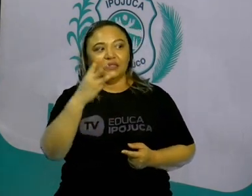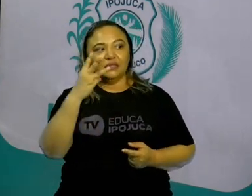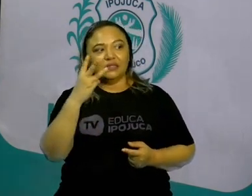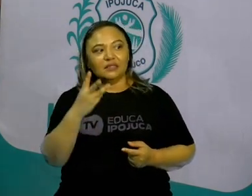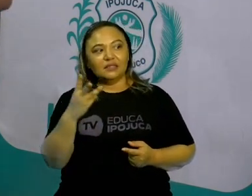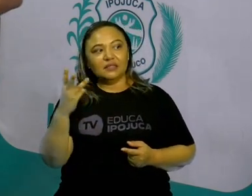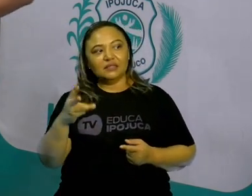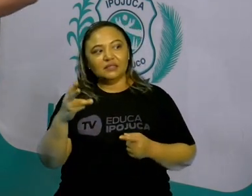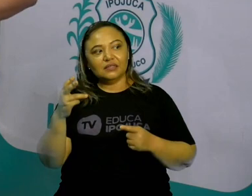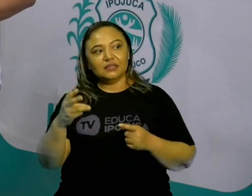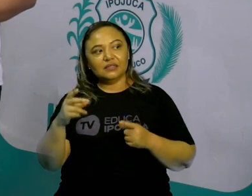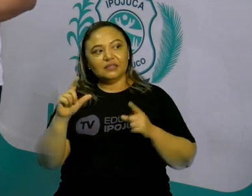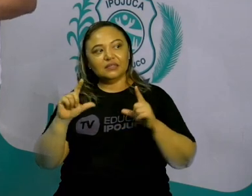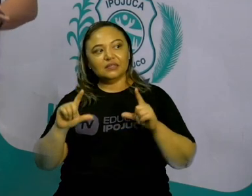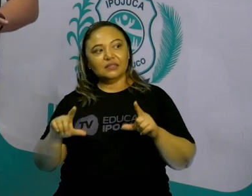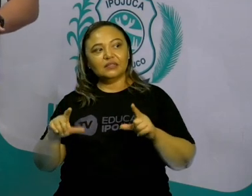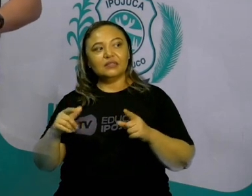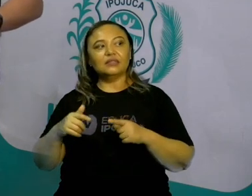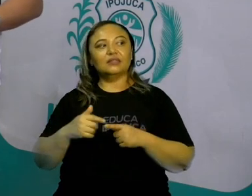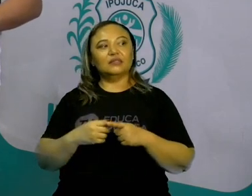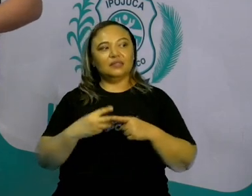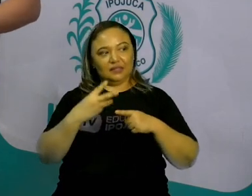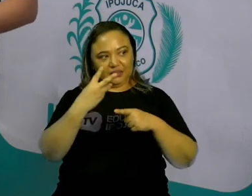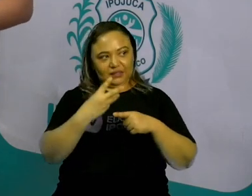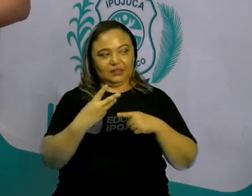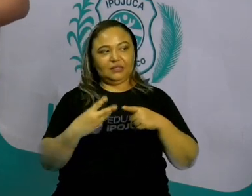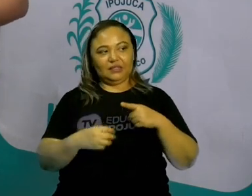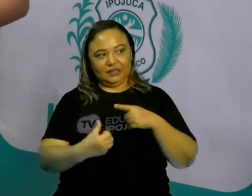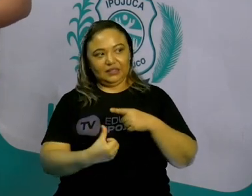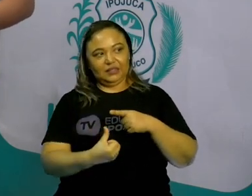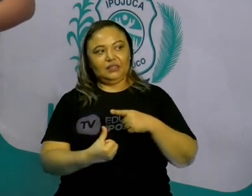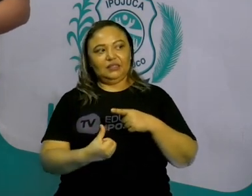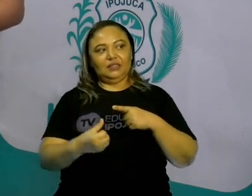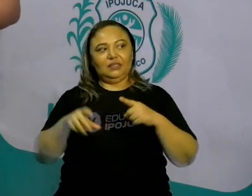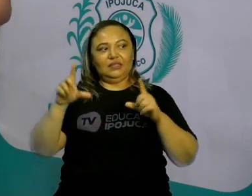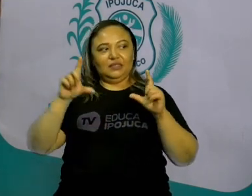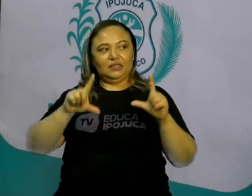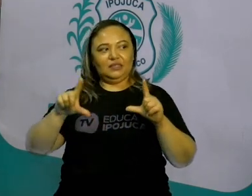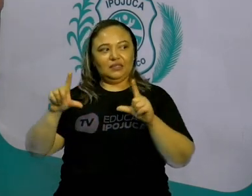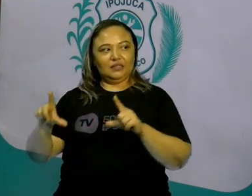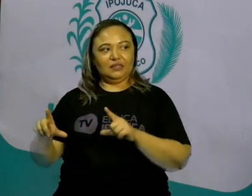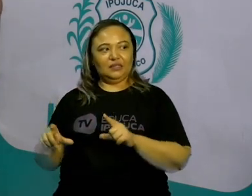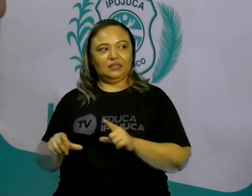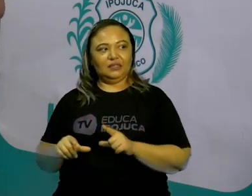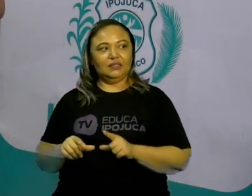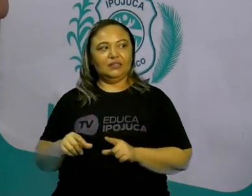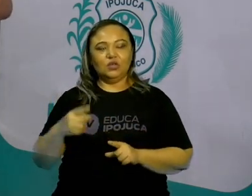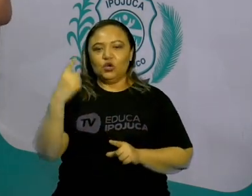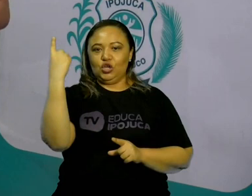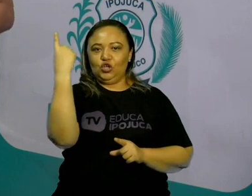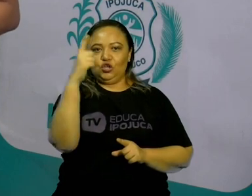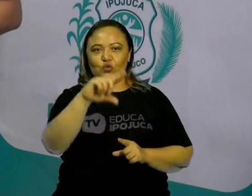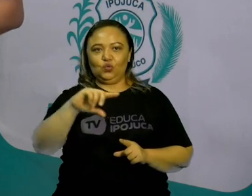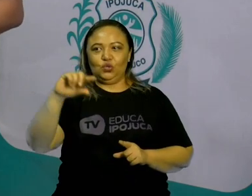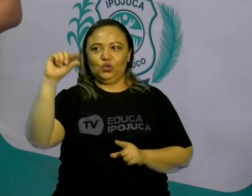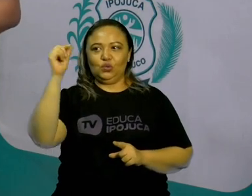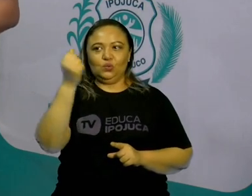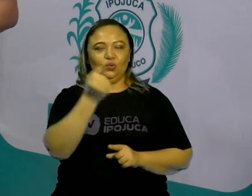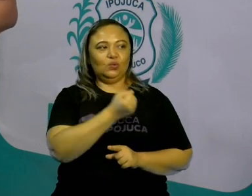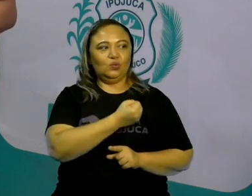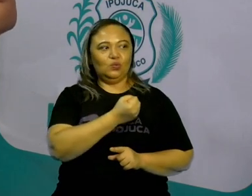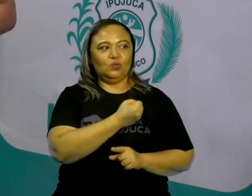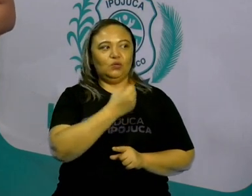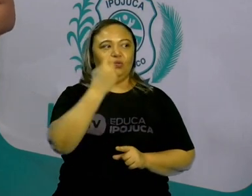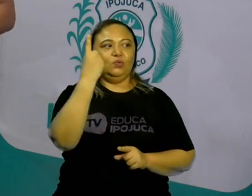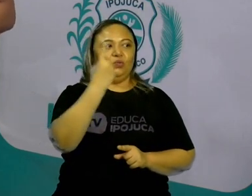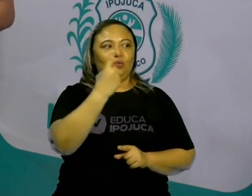bananas disponíveis em 7 quadradinhos. Pois é. E aí, será que o Romeu vai acertar? Será que está no 1? Sim ou